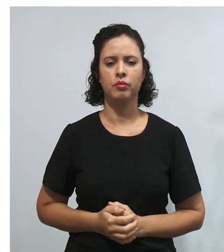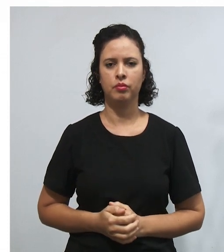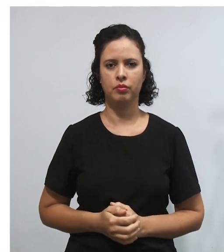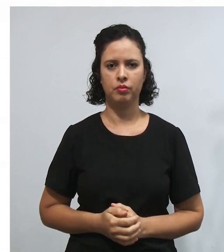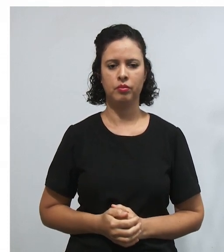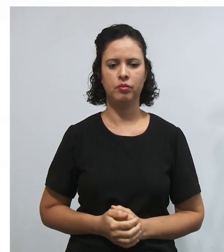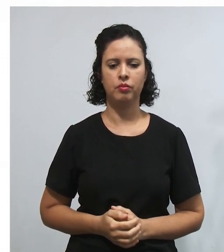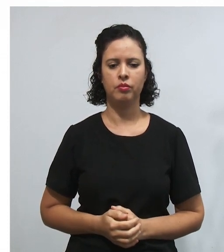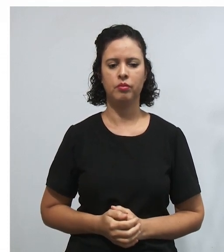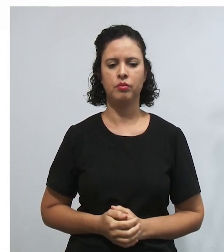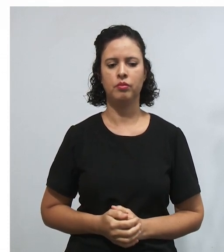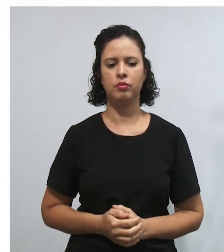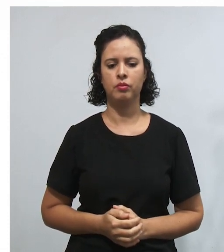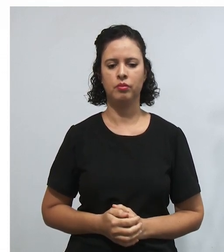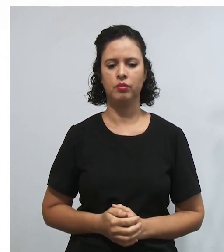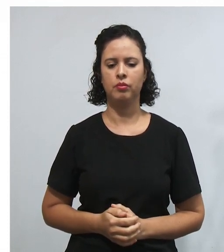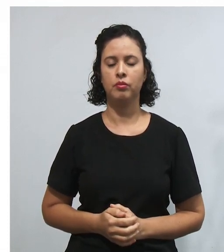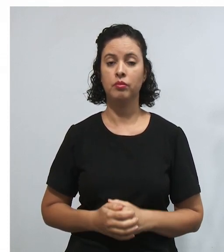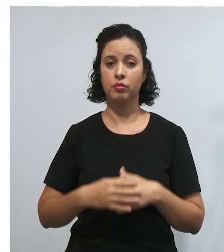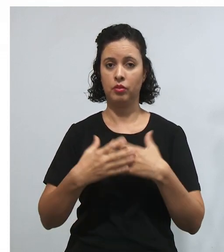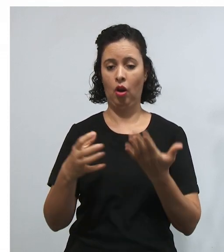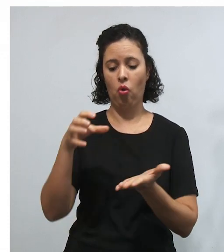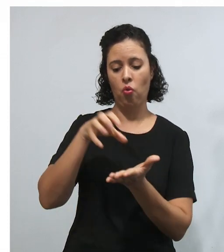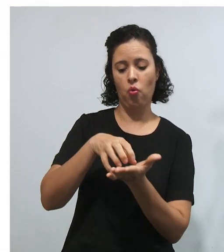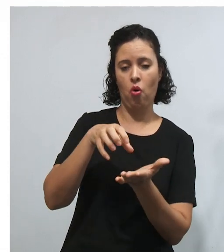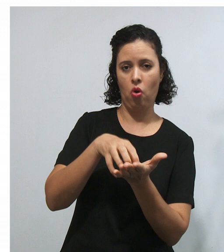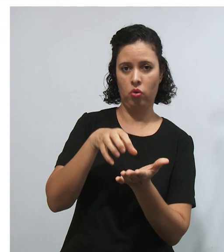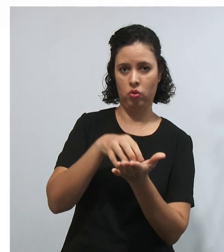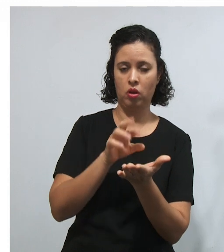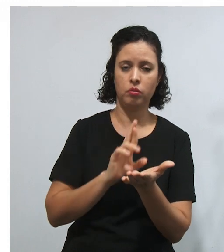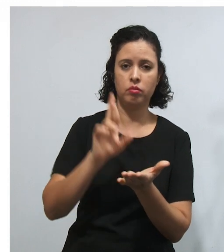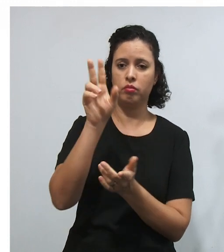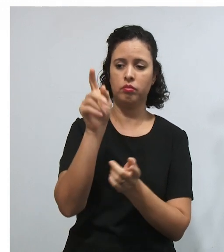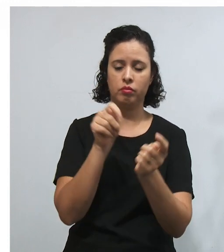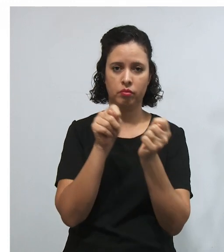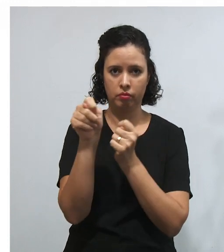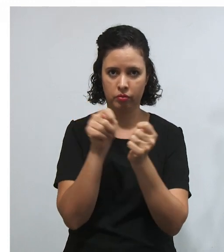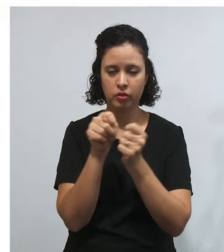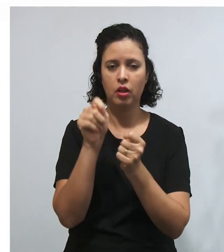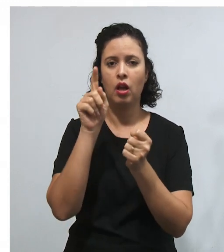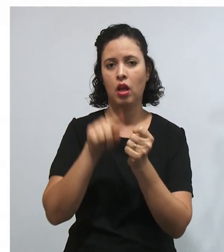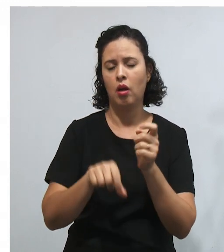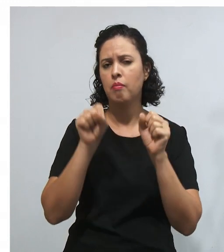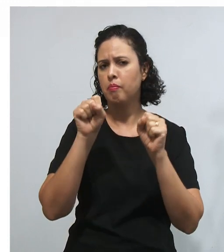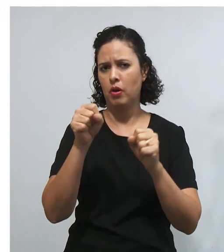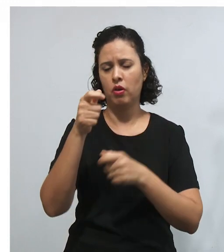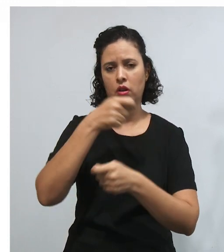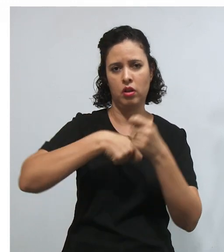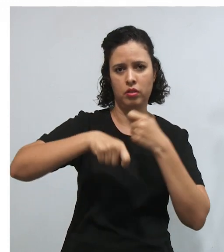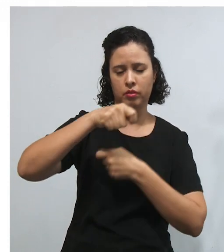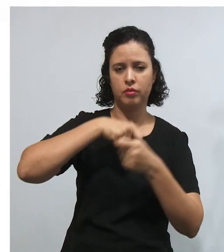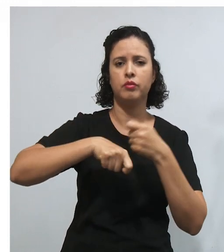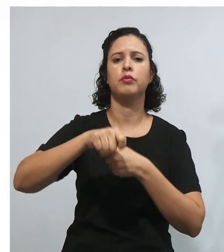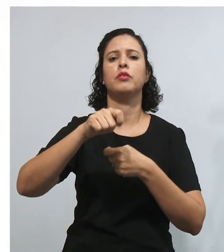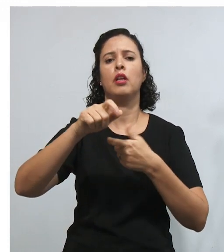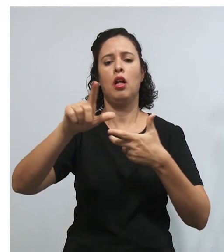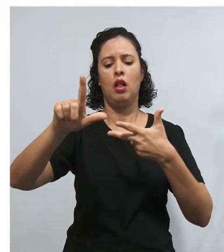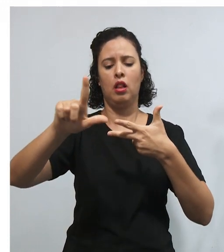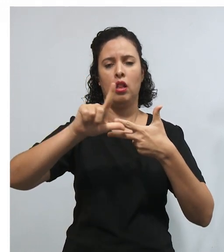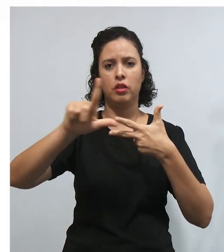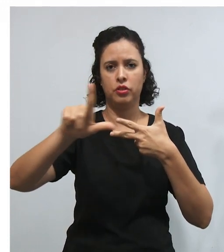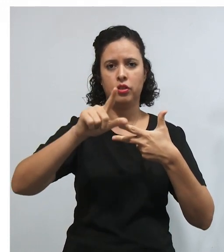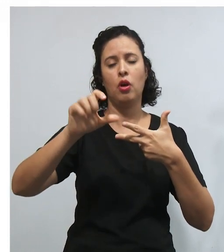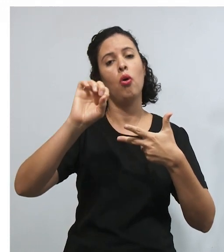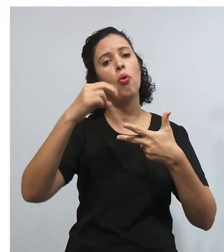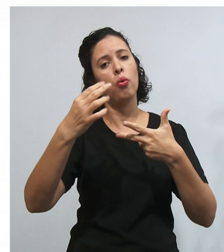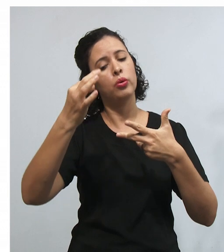que concerne ao órgão que exerce o controle, ele pode ser administrativo, legislativo ou judicial. Já